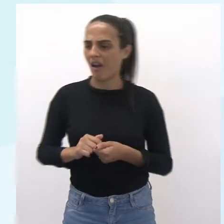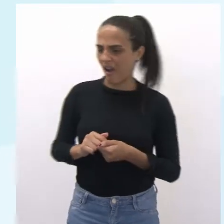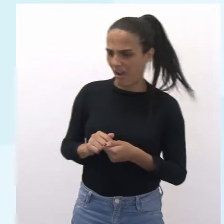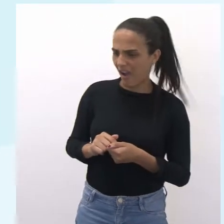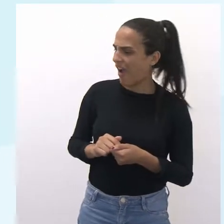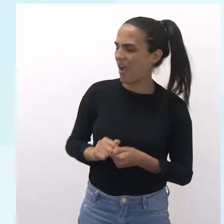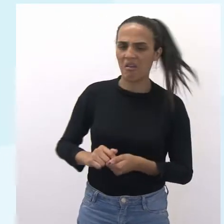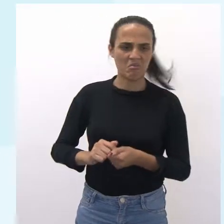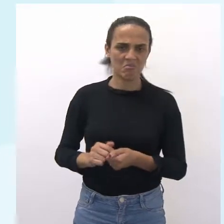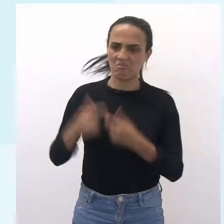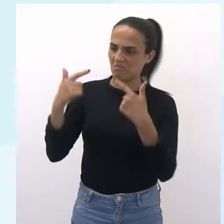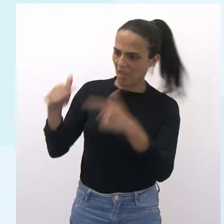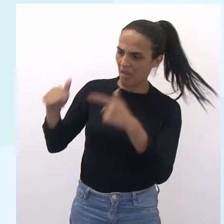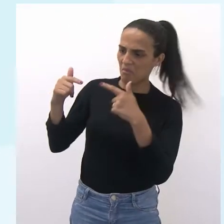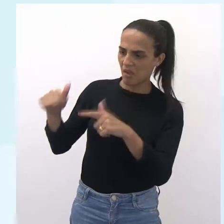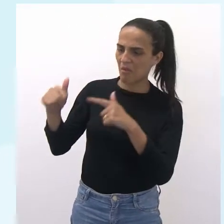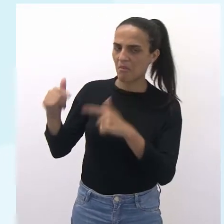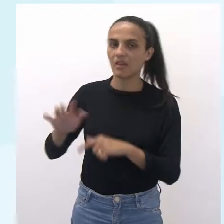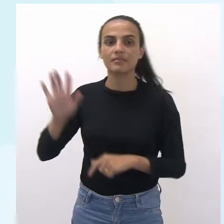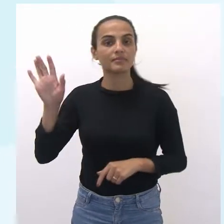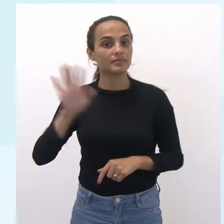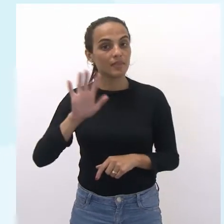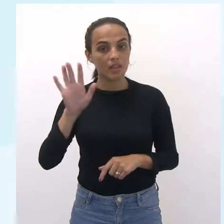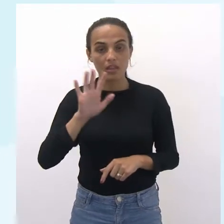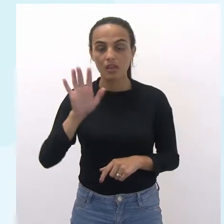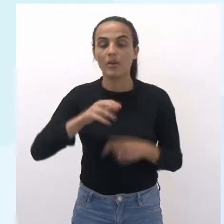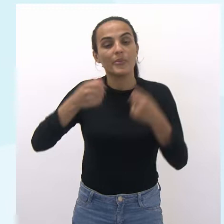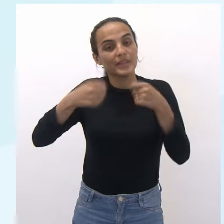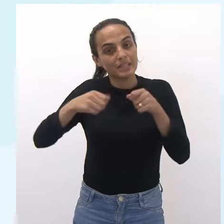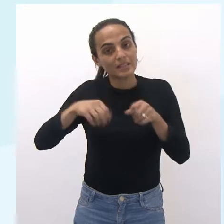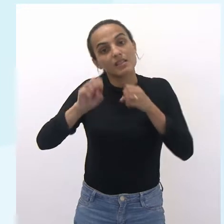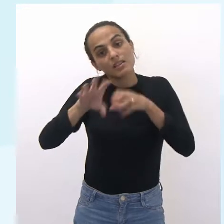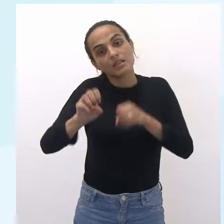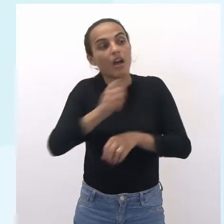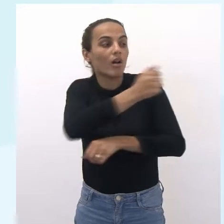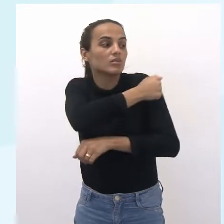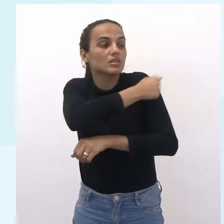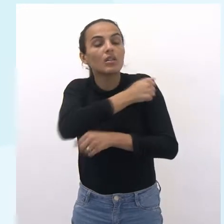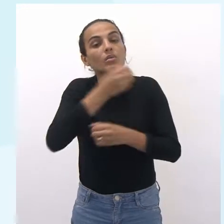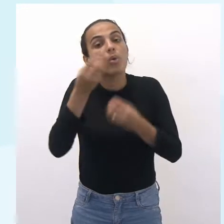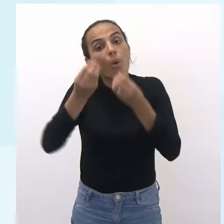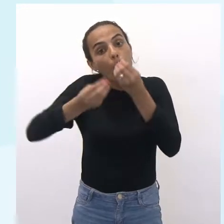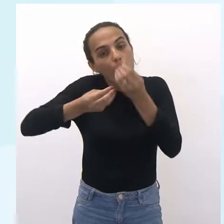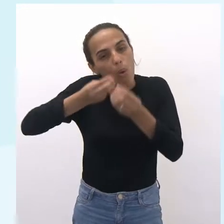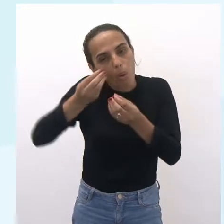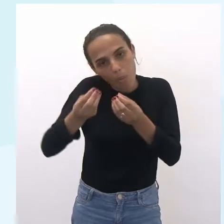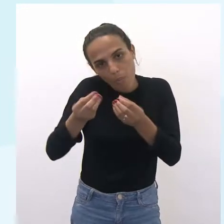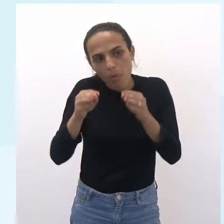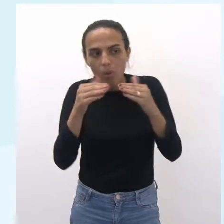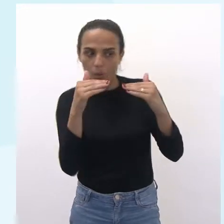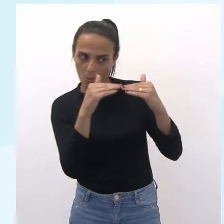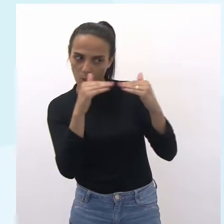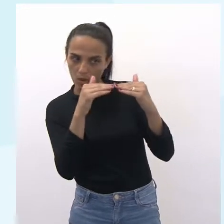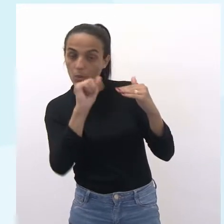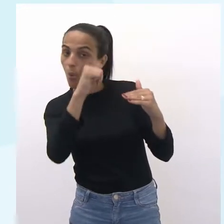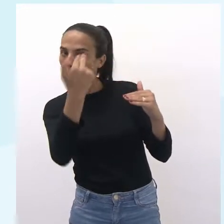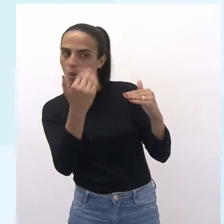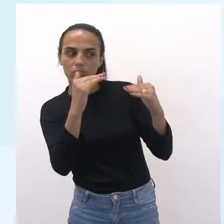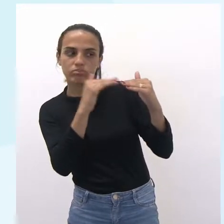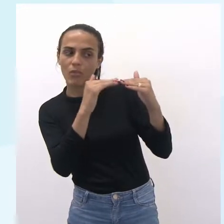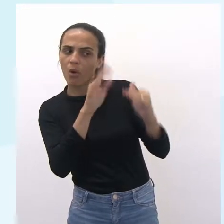forma respeitosa. Então, eu preciso ensinar aos meus estudantes como também discordar do colega.